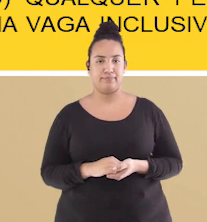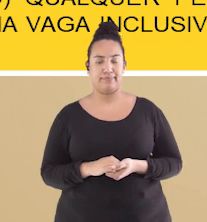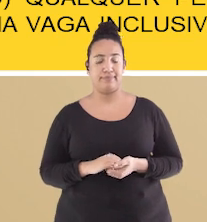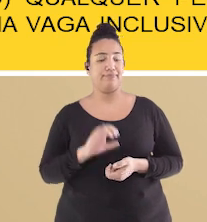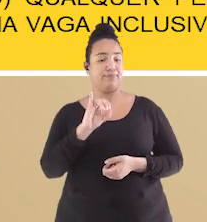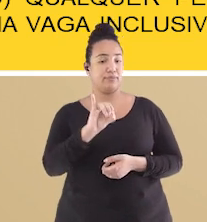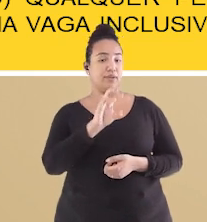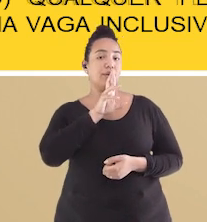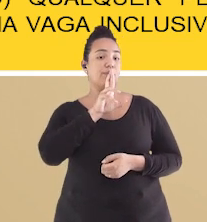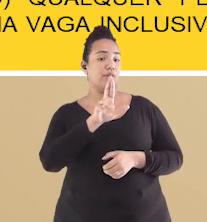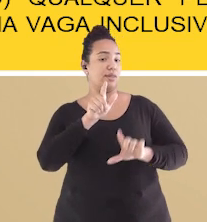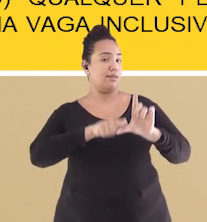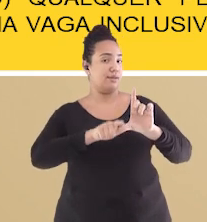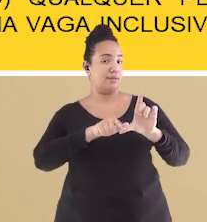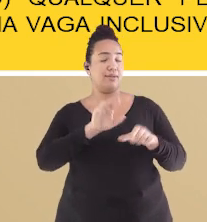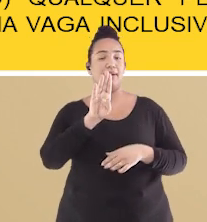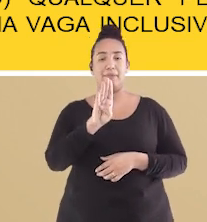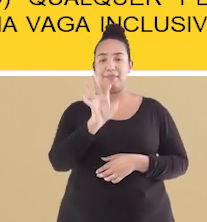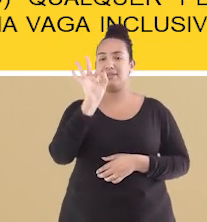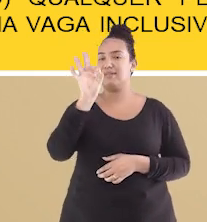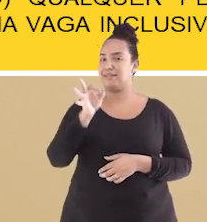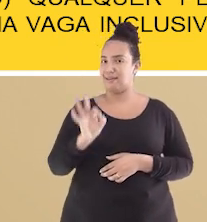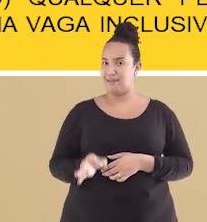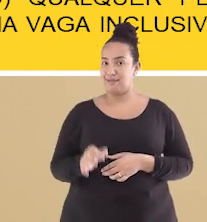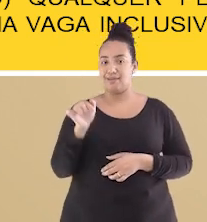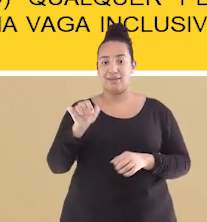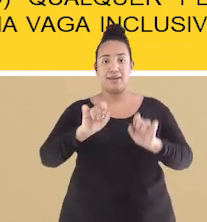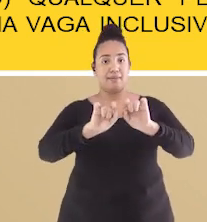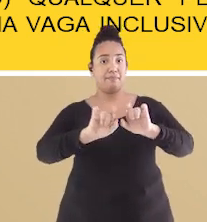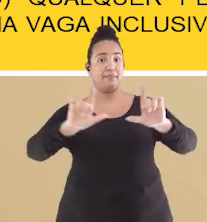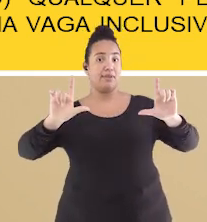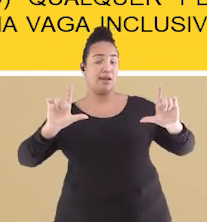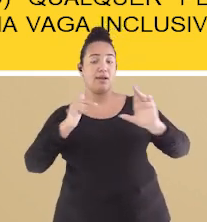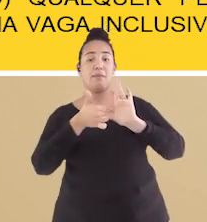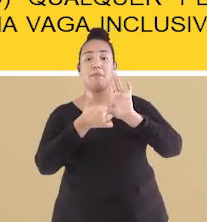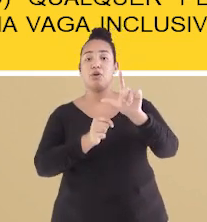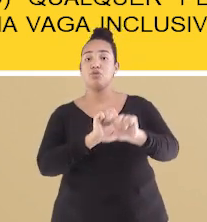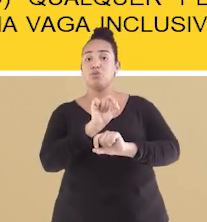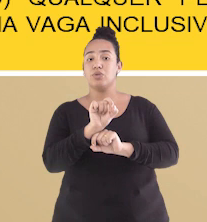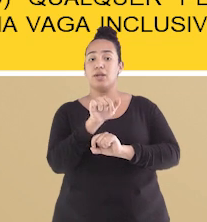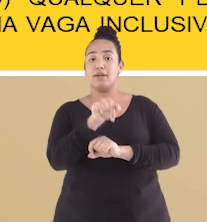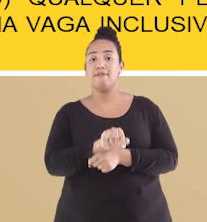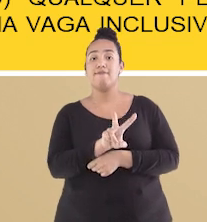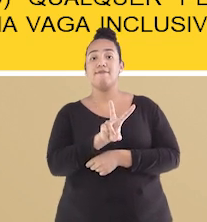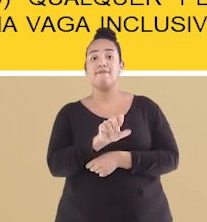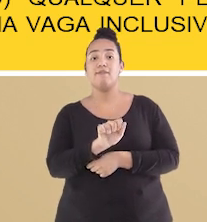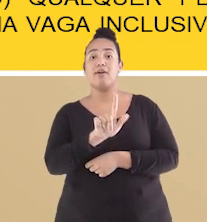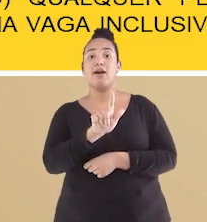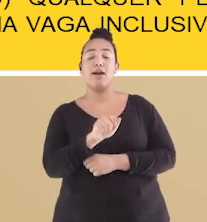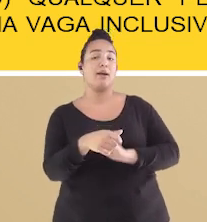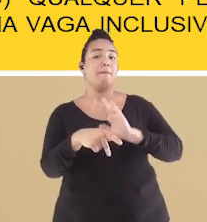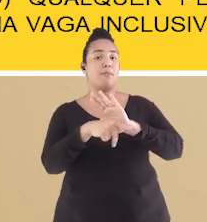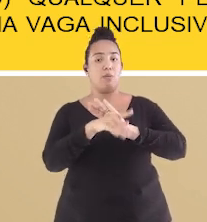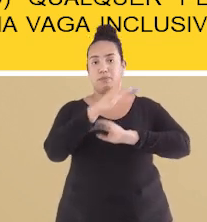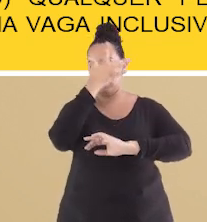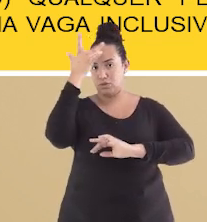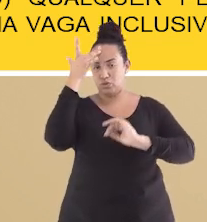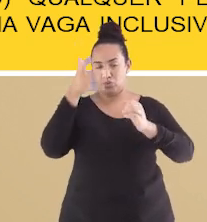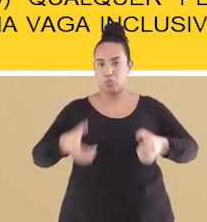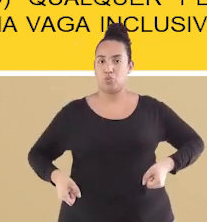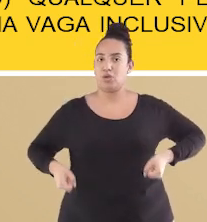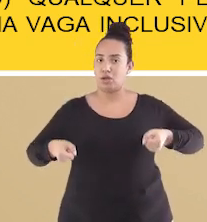Quem respondeu a letra B acertou. A placa indica que aquela vaga de estacionamento é exclusiva